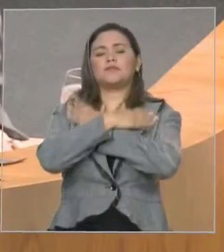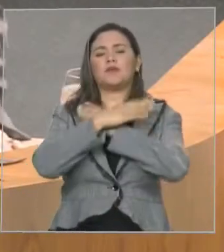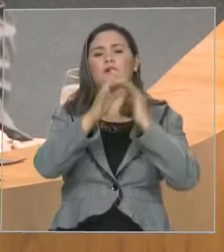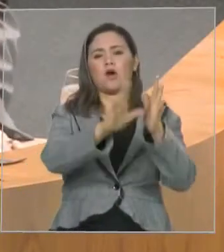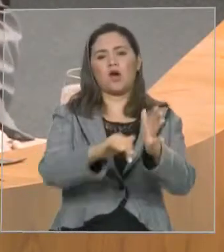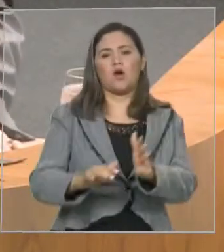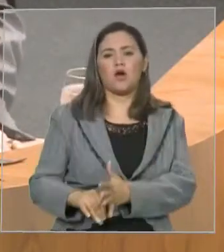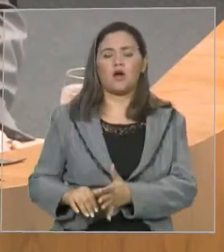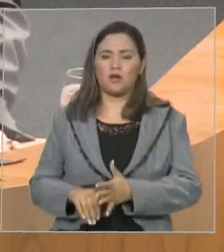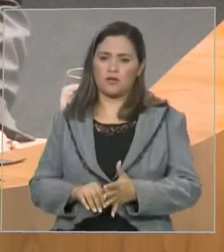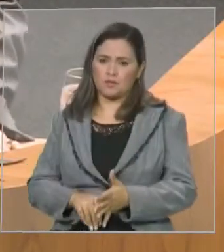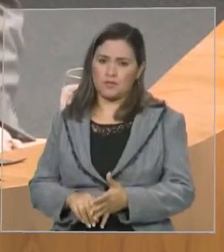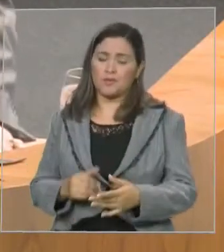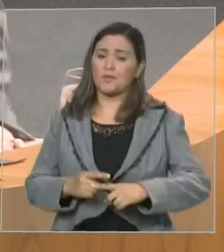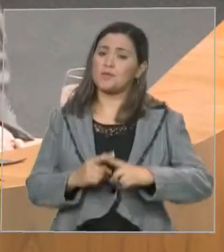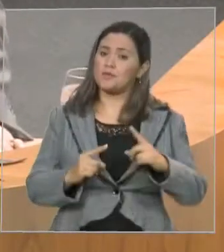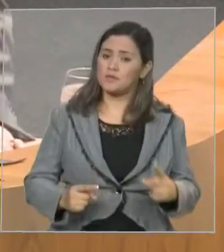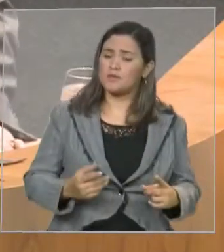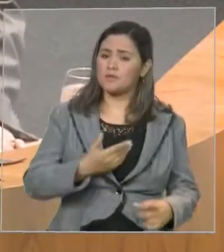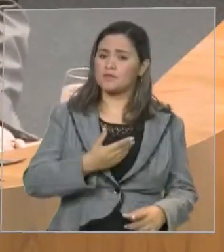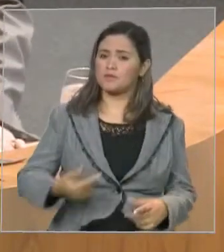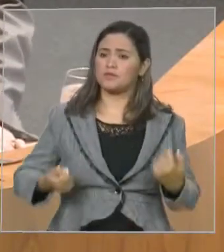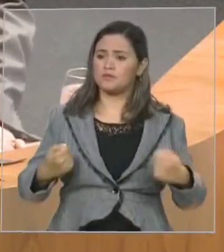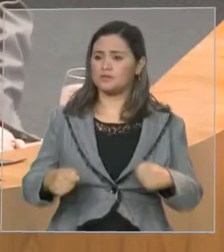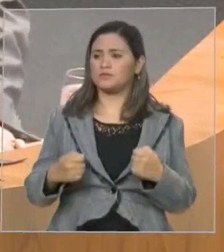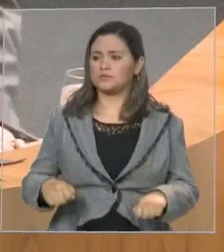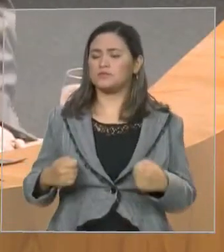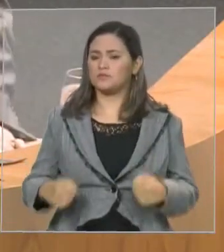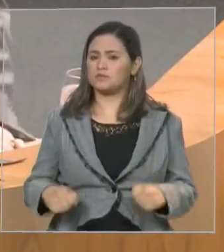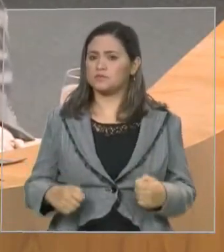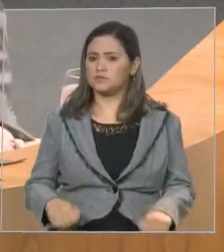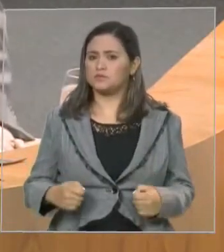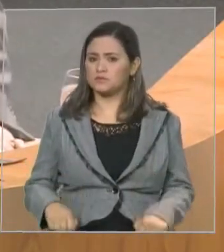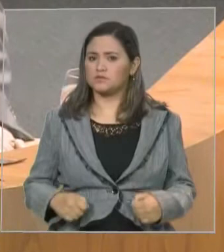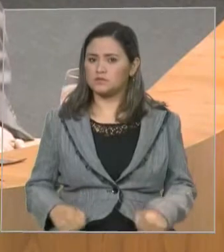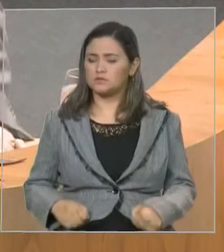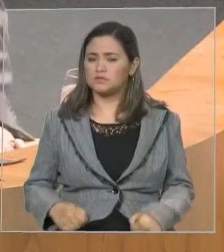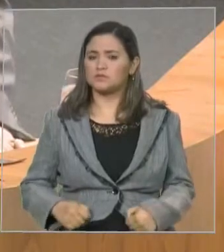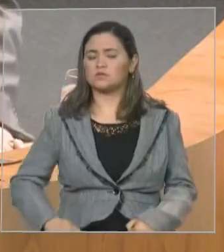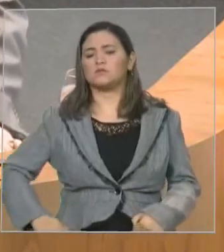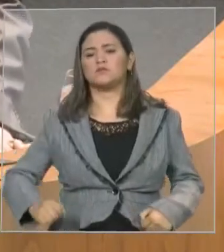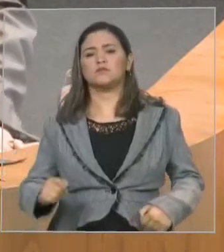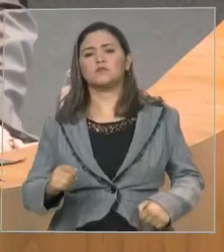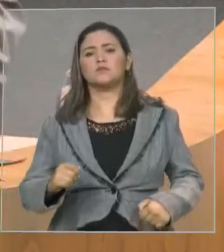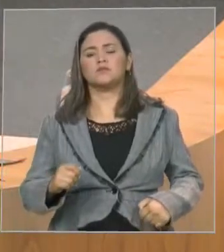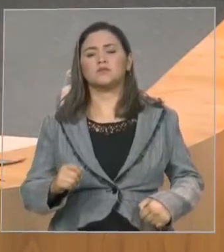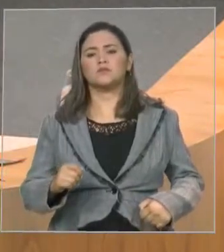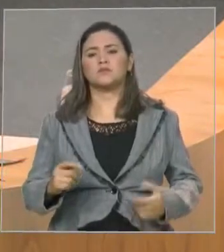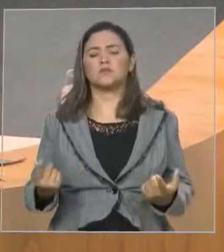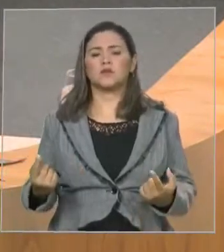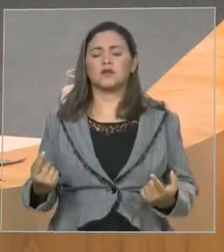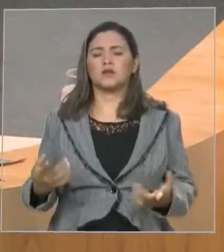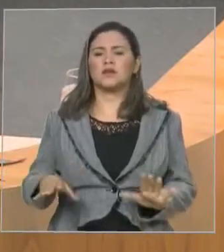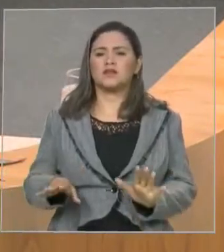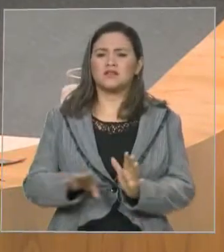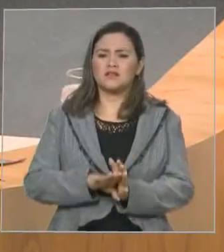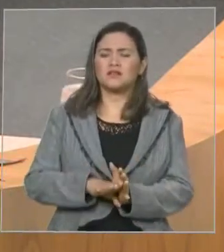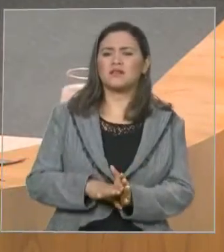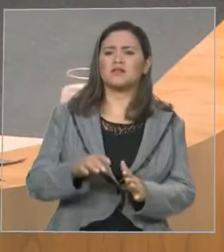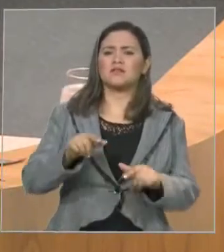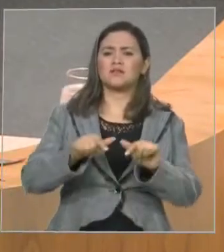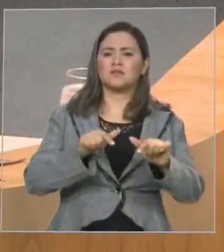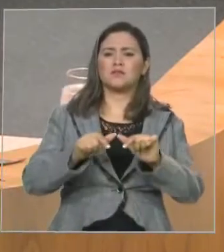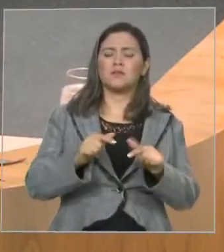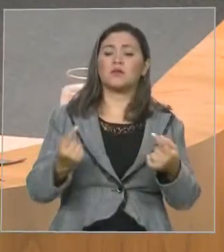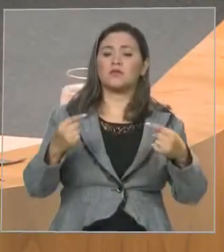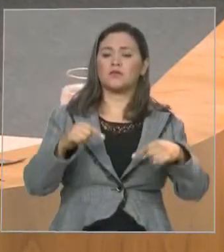posicionamento, tem combatido os assaltos a bancos. Mas nós queremos aqui, na manhã de hoje, defender a necessidade da reabertura dessas agências,